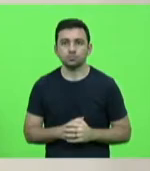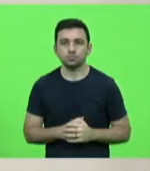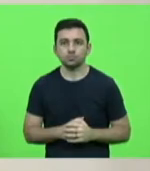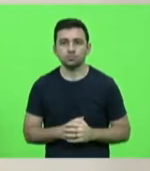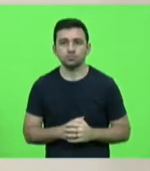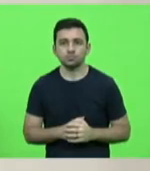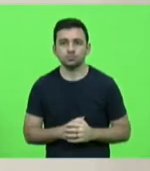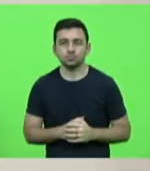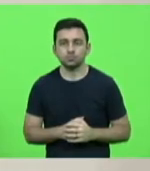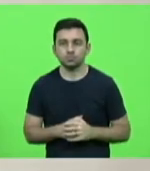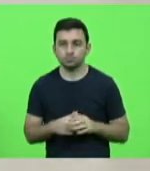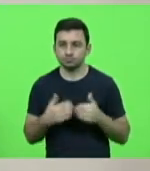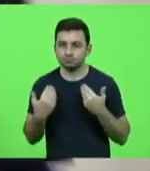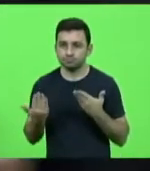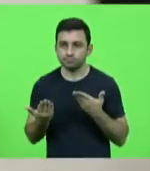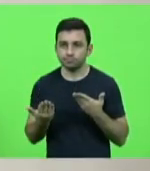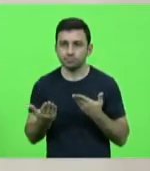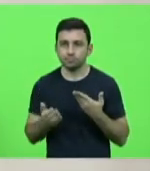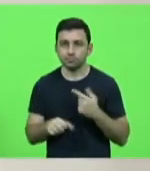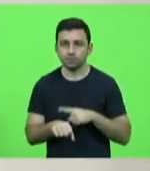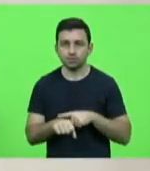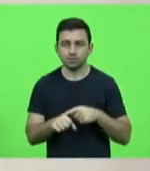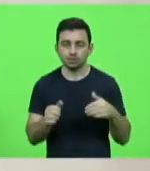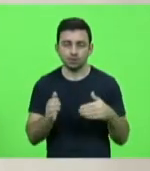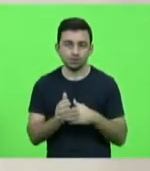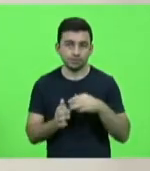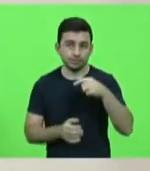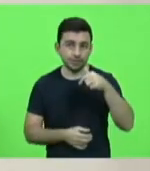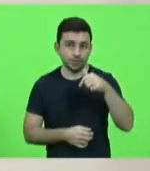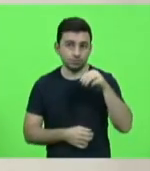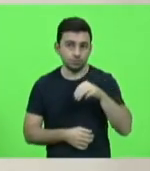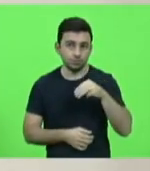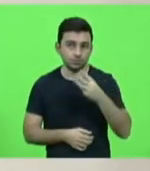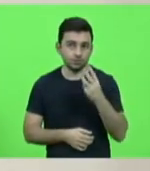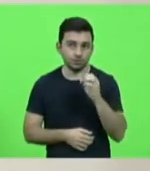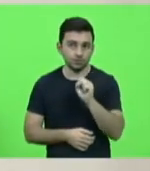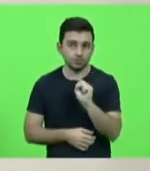Deputado Laércio, Vossa Excelência terá 7 minutos e 30 segundos.